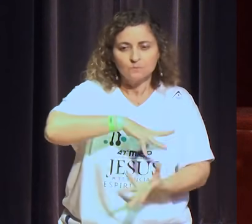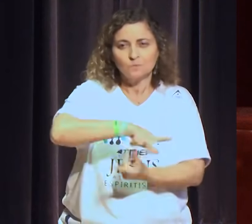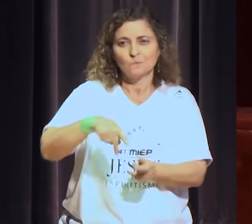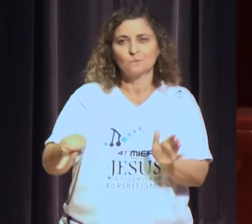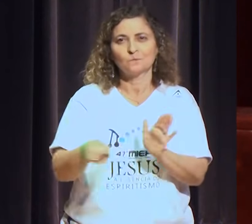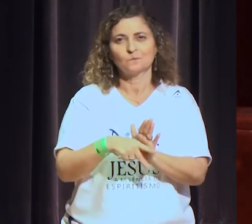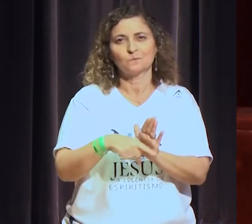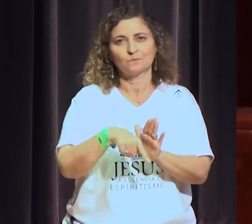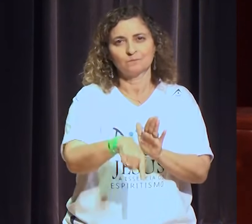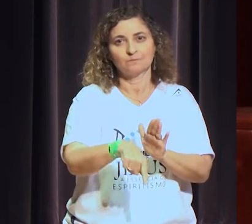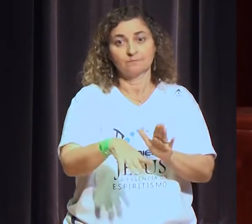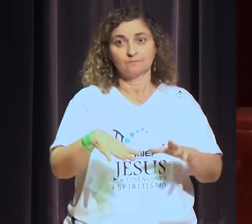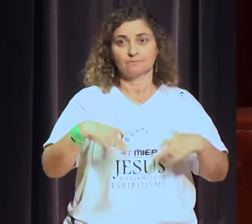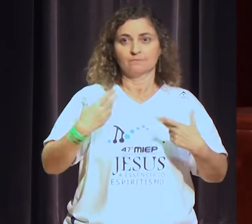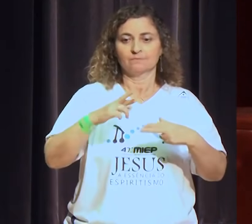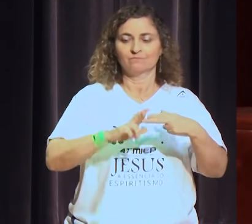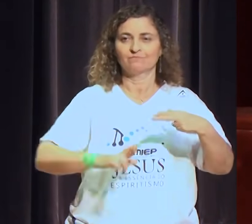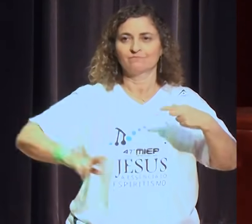terrenos.